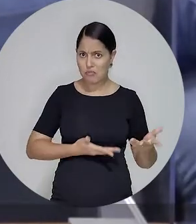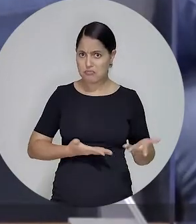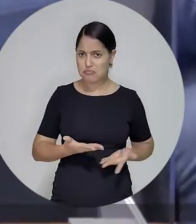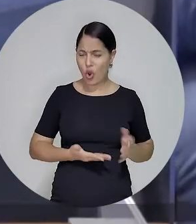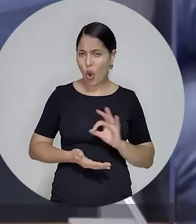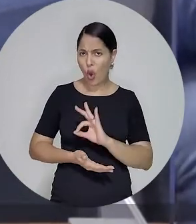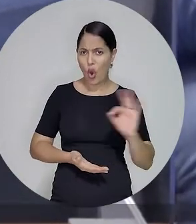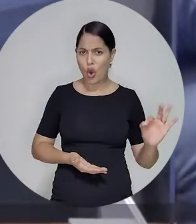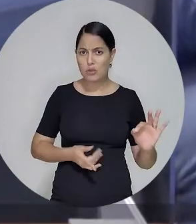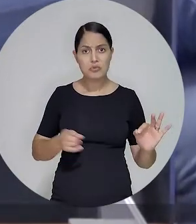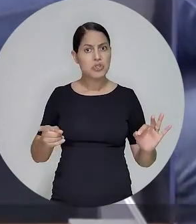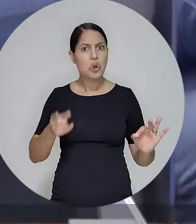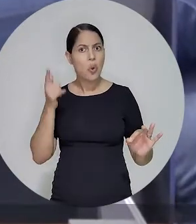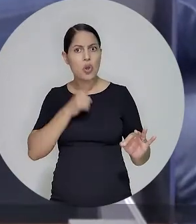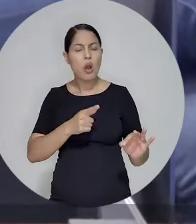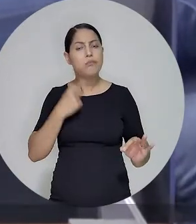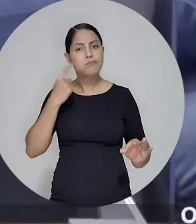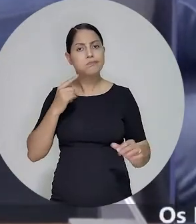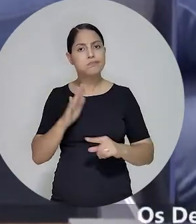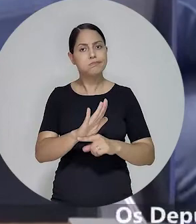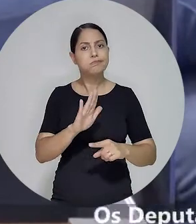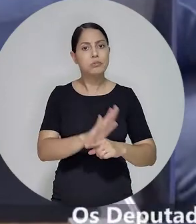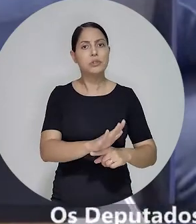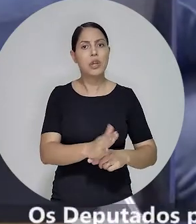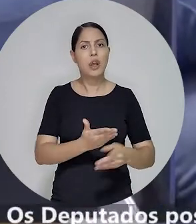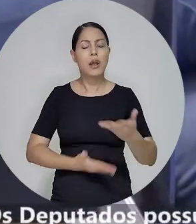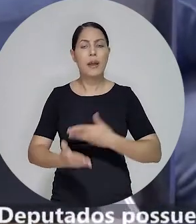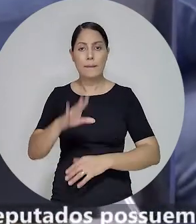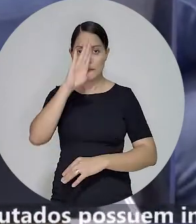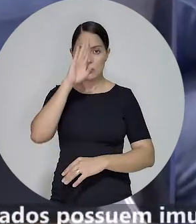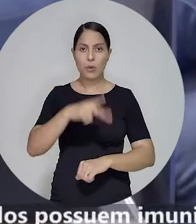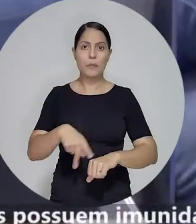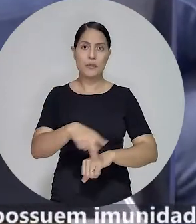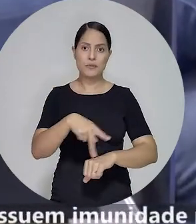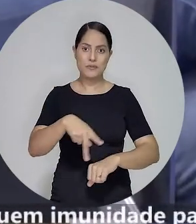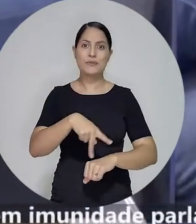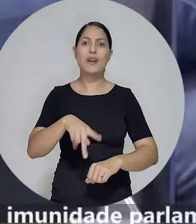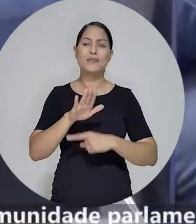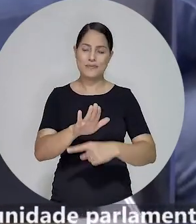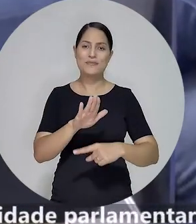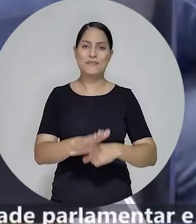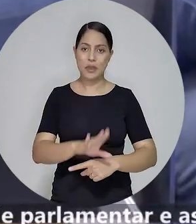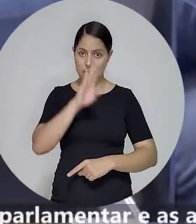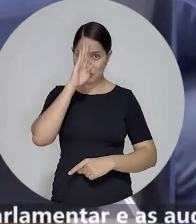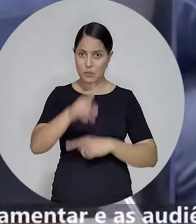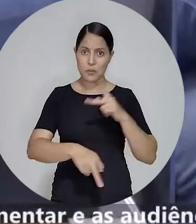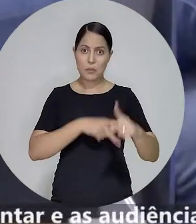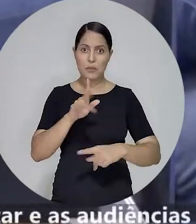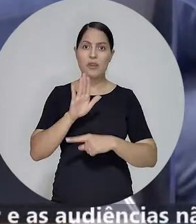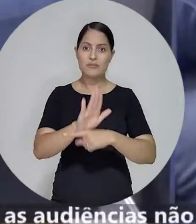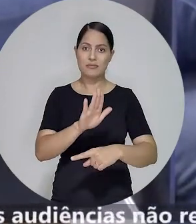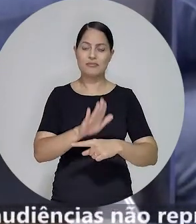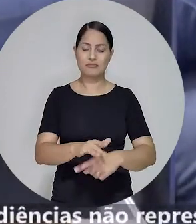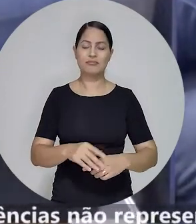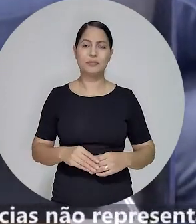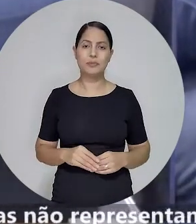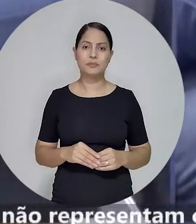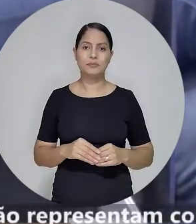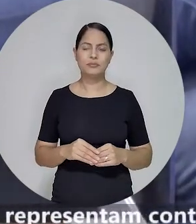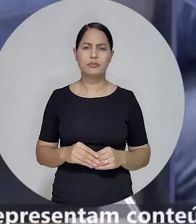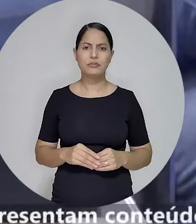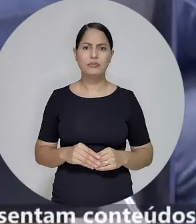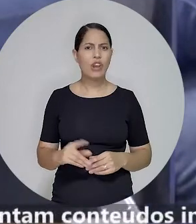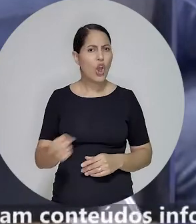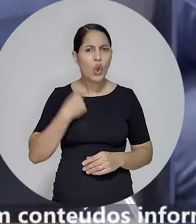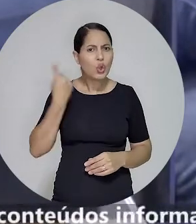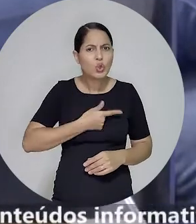atender, ótimo. Onde a Defensoria não conseguir atender, que ela seja ajudada. Que o Estado, acima de tudo, seja ajudado, que a população,